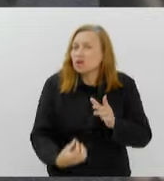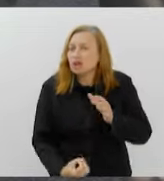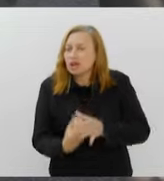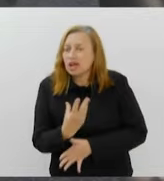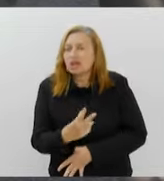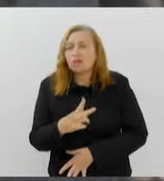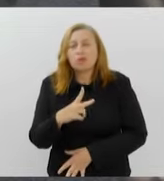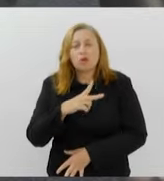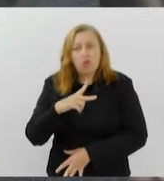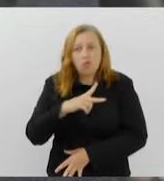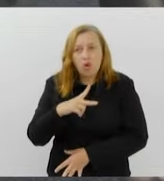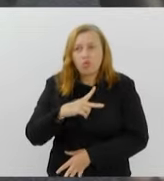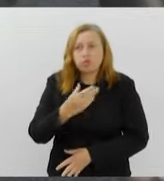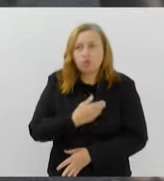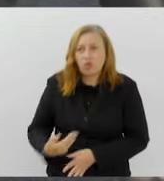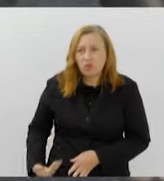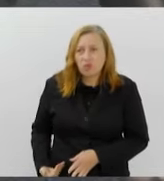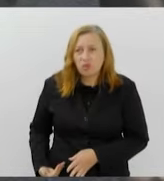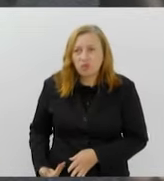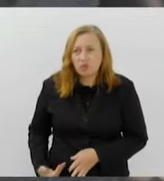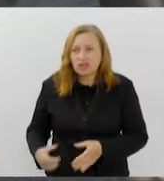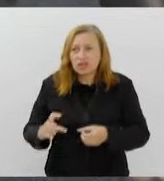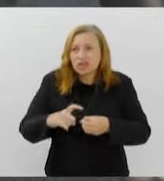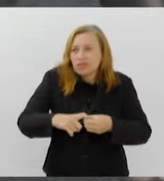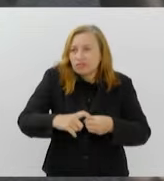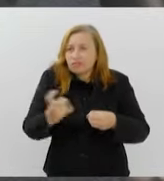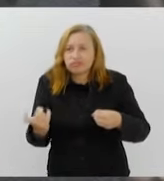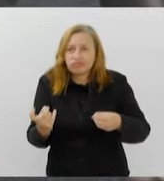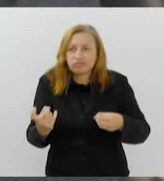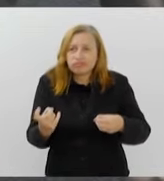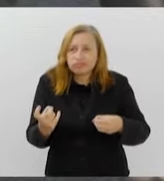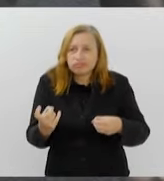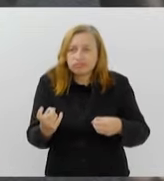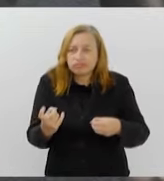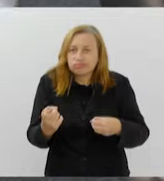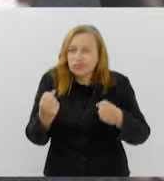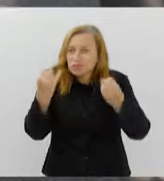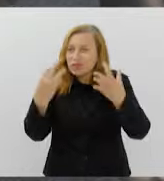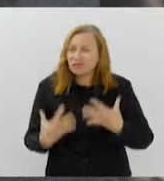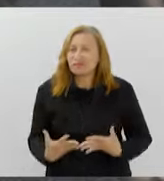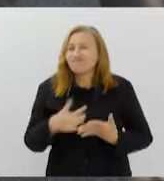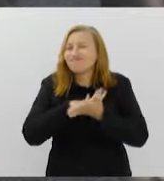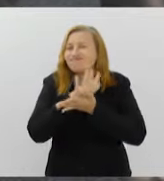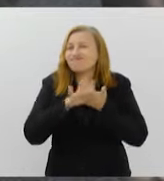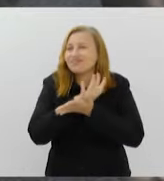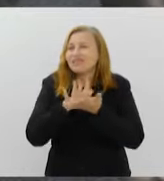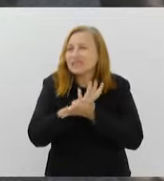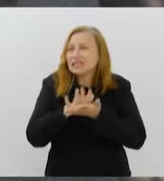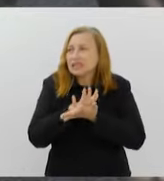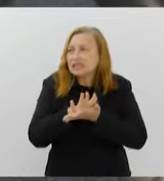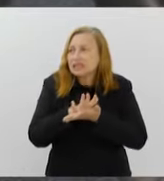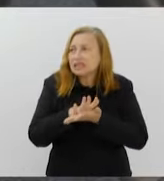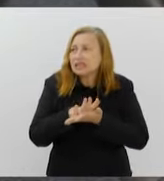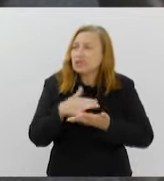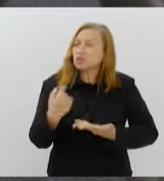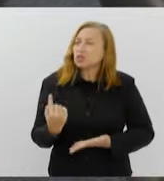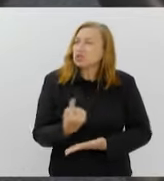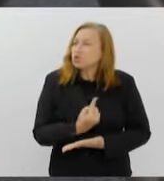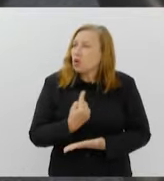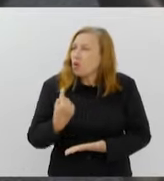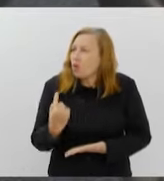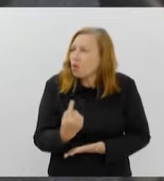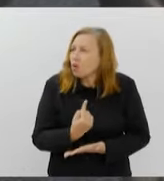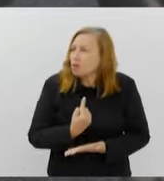próprio governo é desligado sem qualquer tipo de esclarecimento e a gente fica sujeita